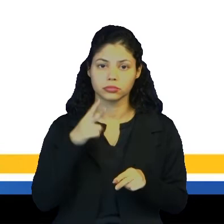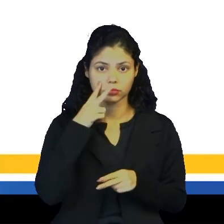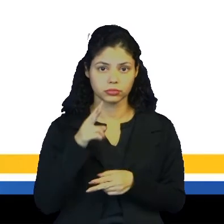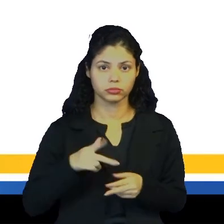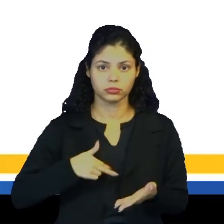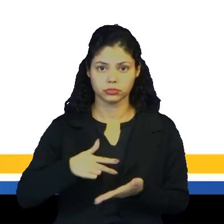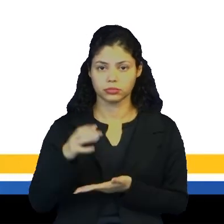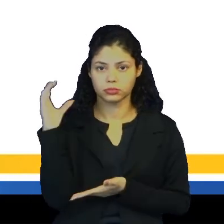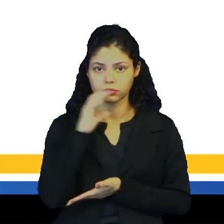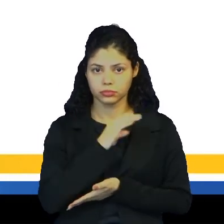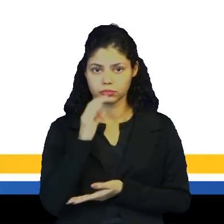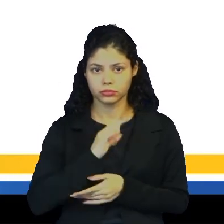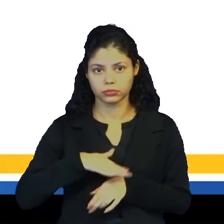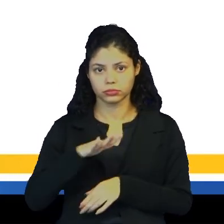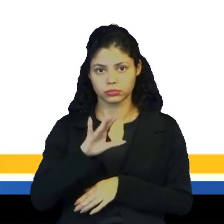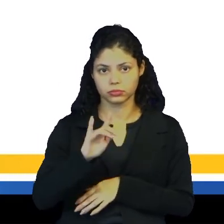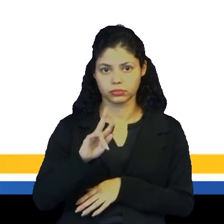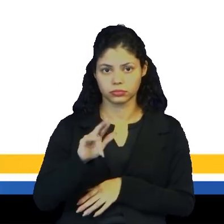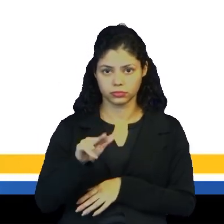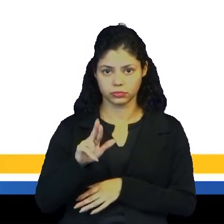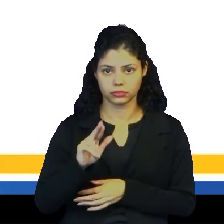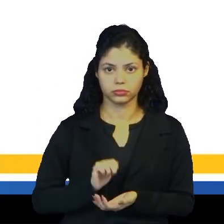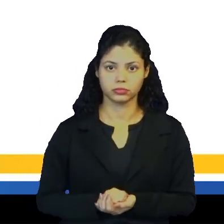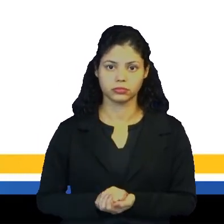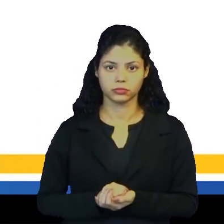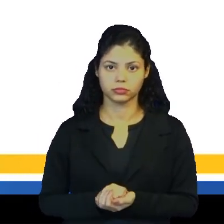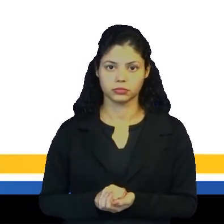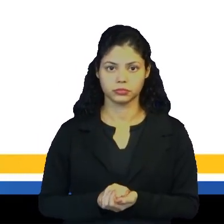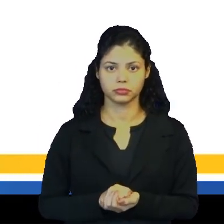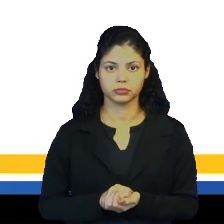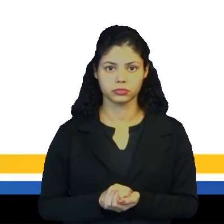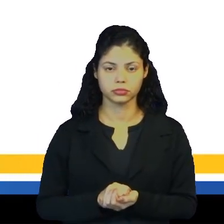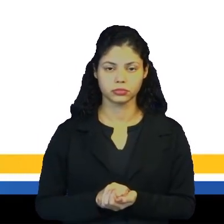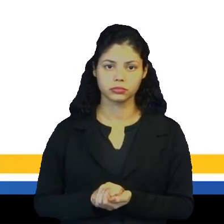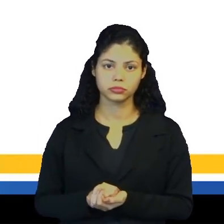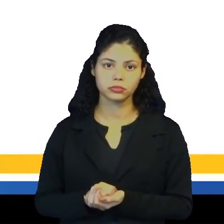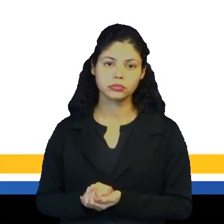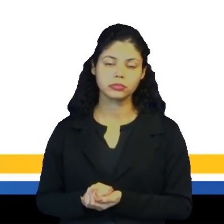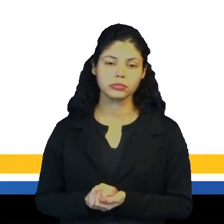quem correu mais foi o Cleiton.